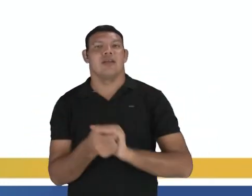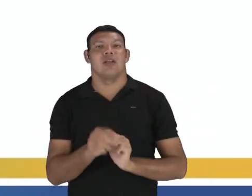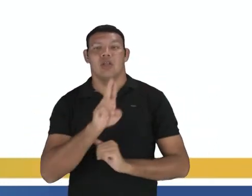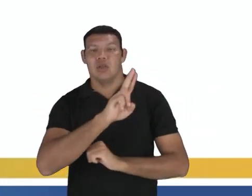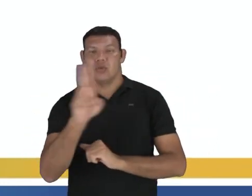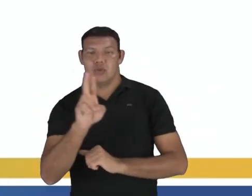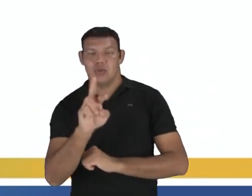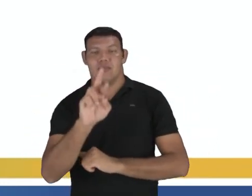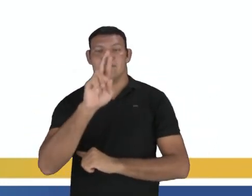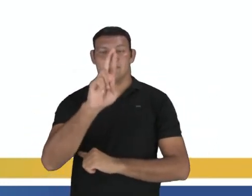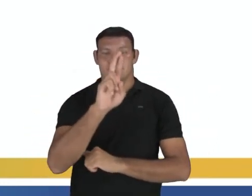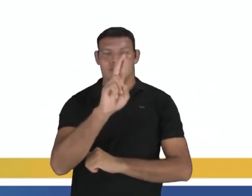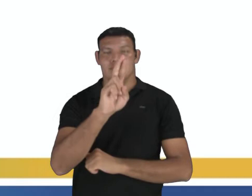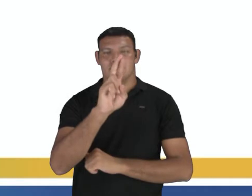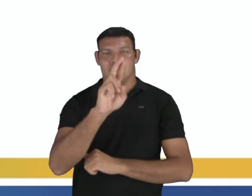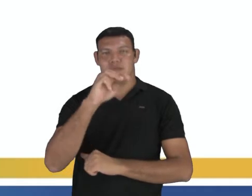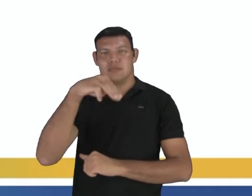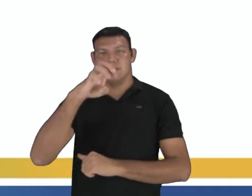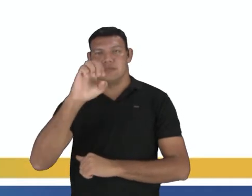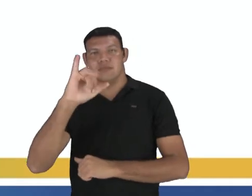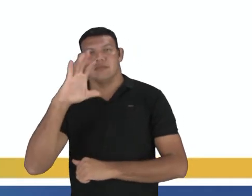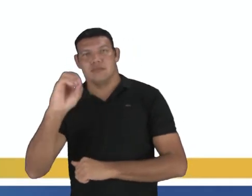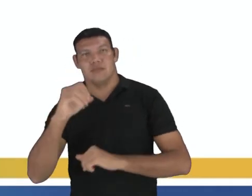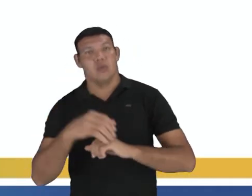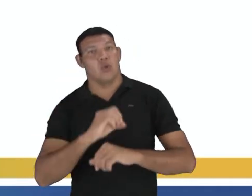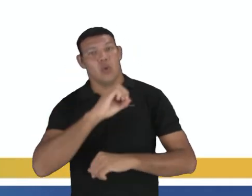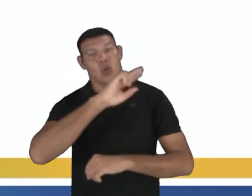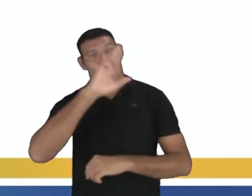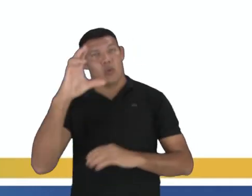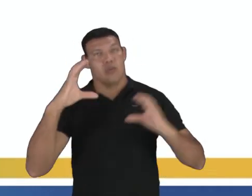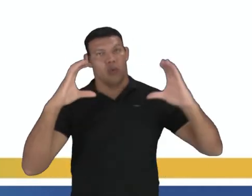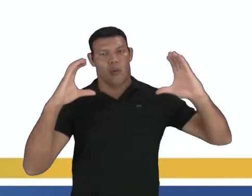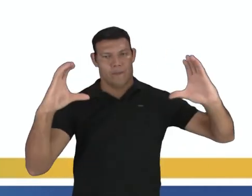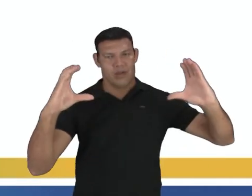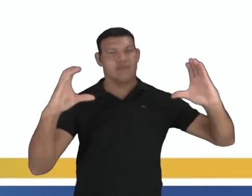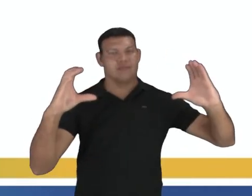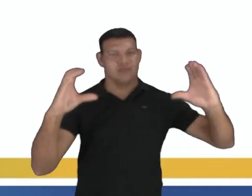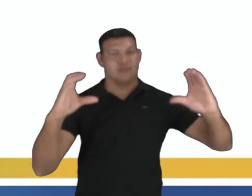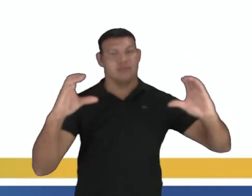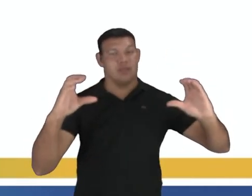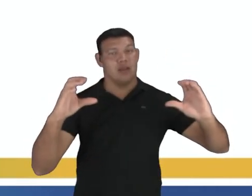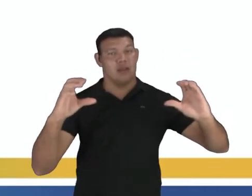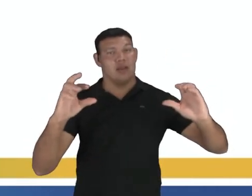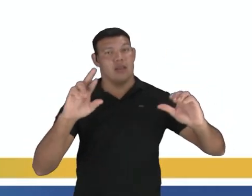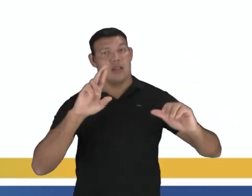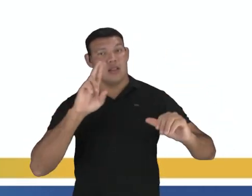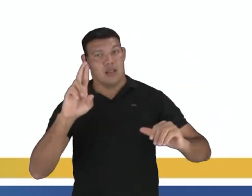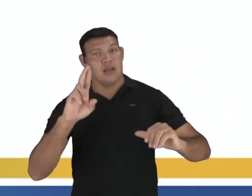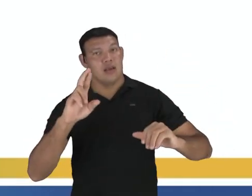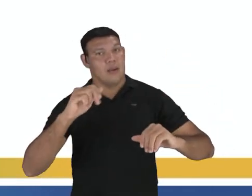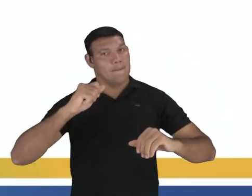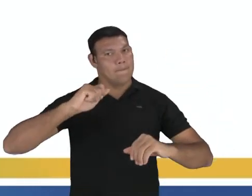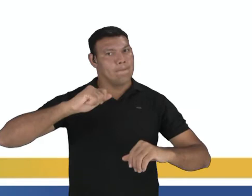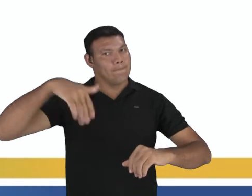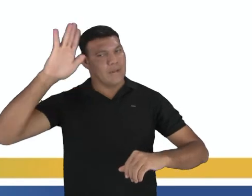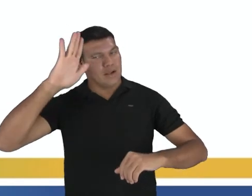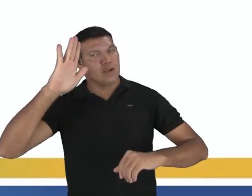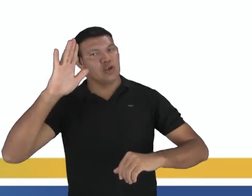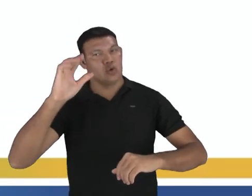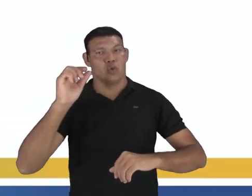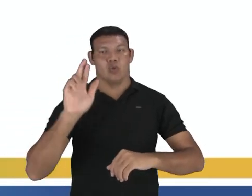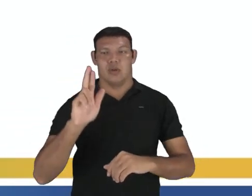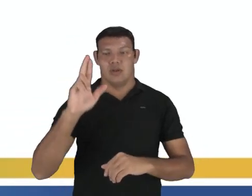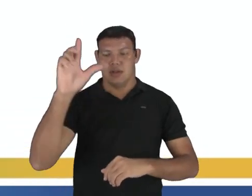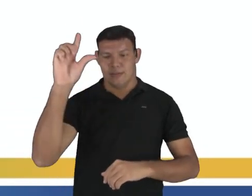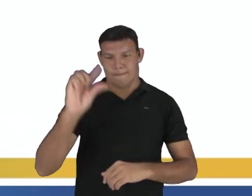raio médio. Ou então pegar o raio maior, seja no afélio, e o raio menor no periélio, soma e divide